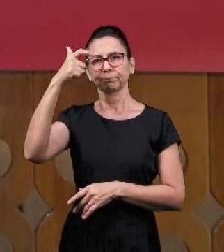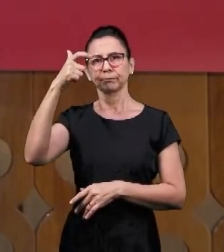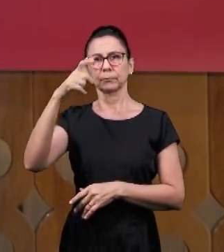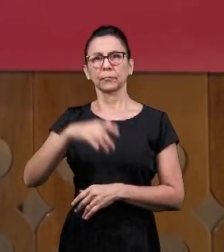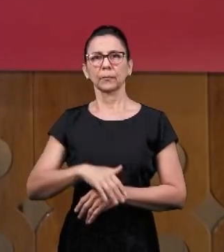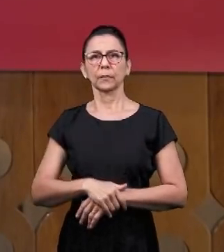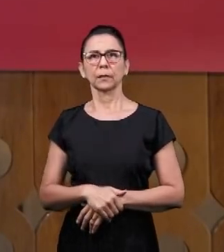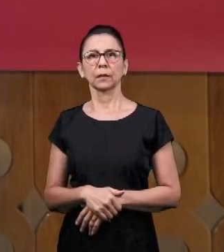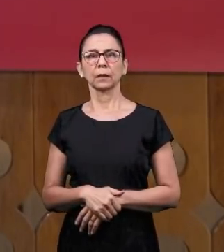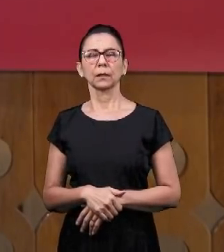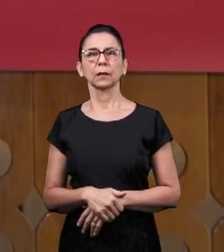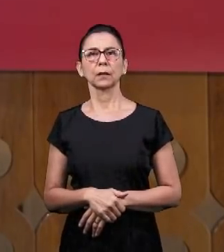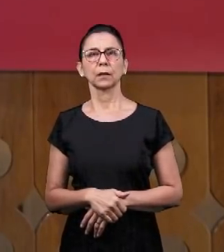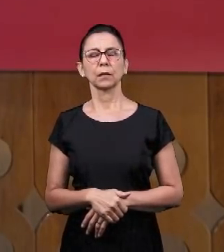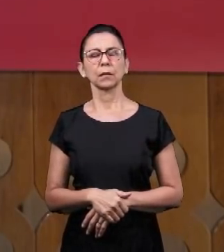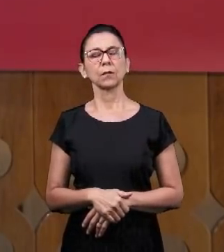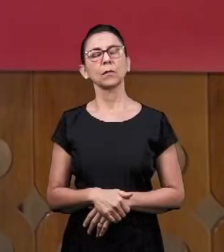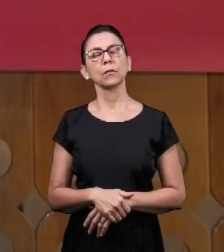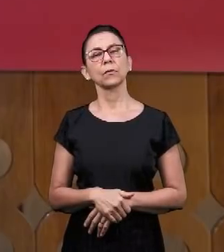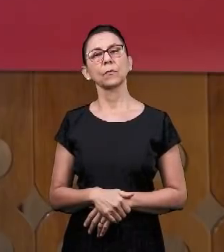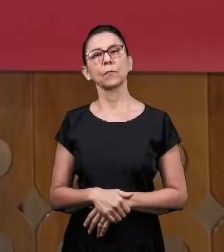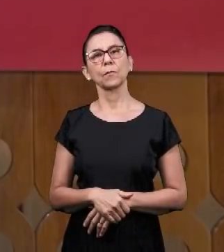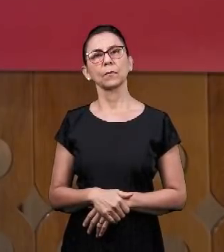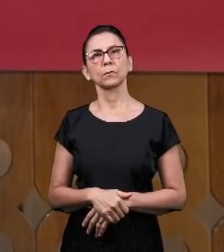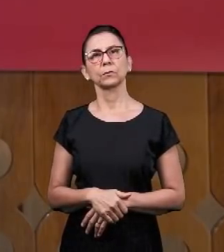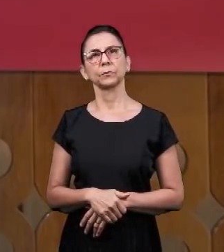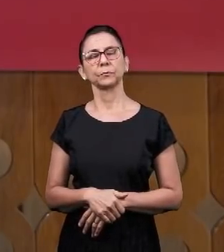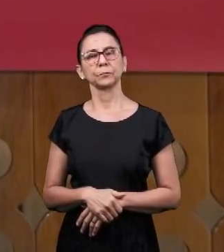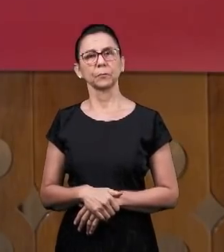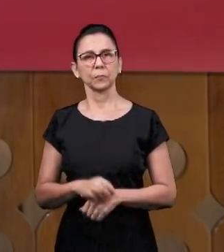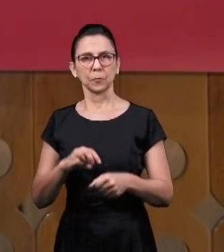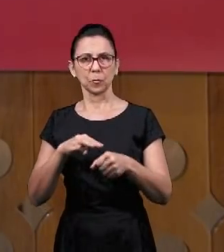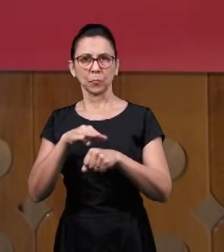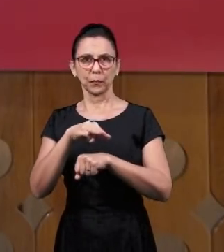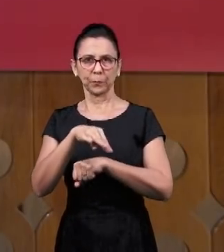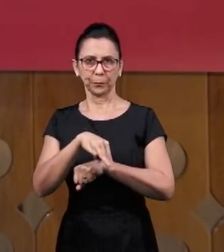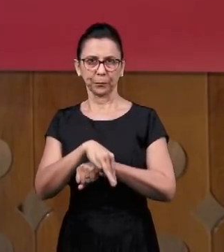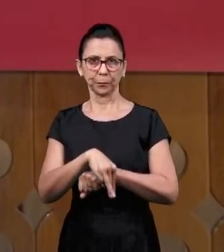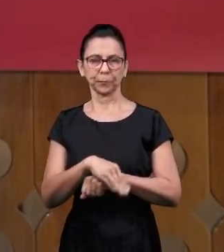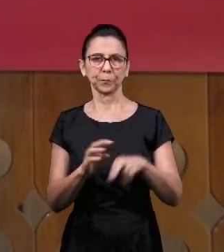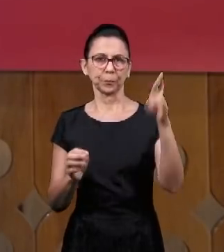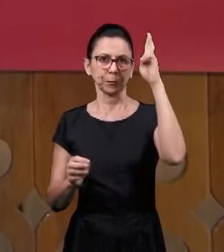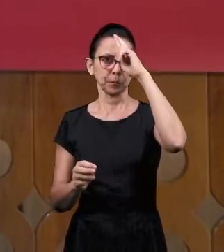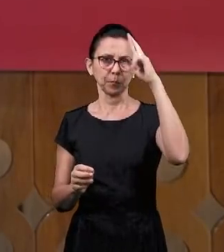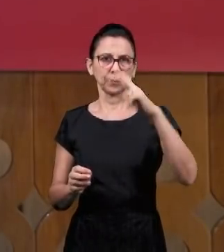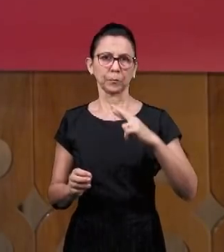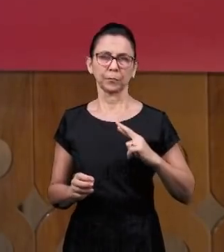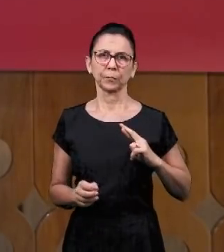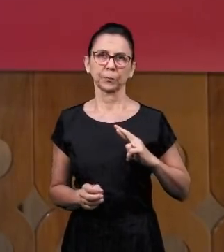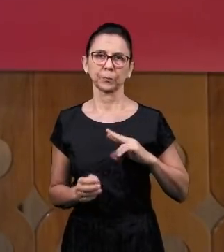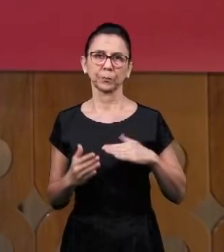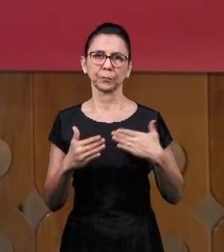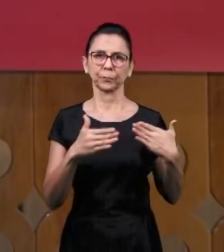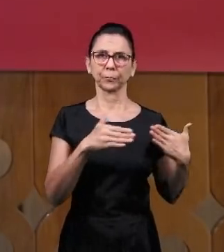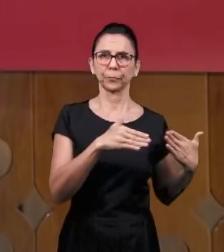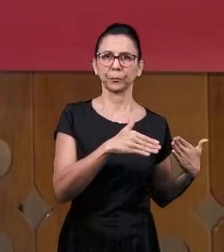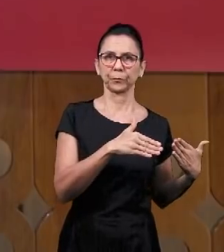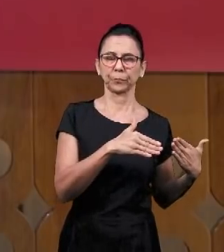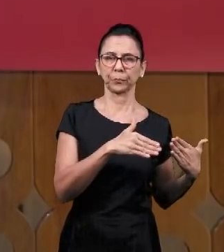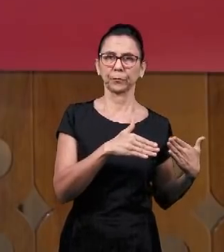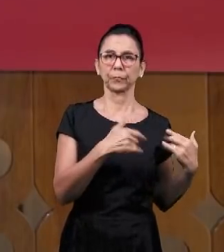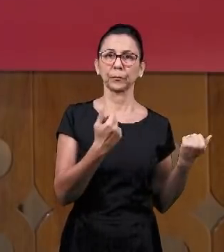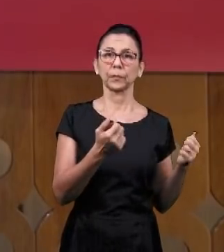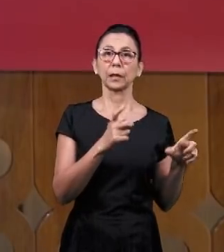usando uma coisa que nós falamos lá no ano passado. O ministério da iniquidade é um ministério que está todo dependente do mundo, das coisas do